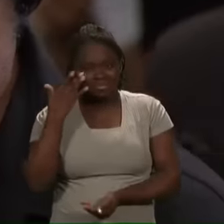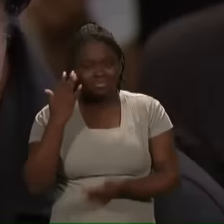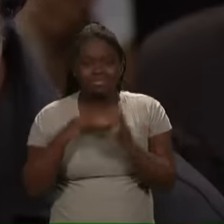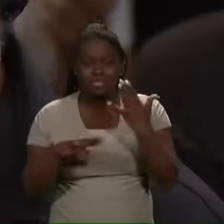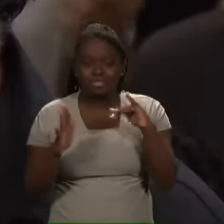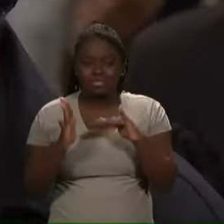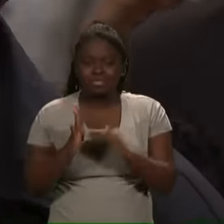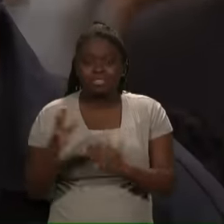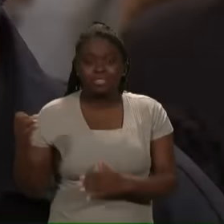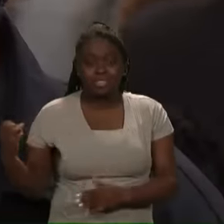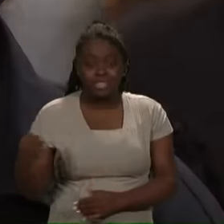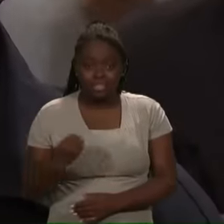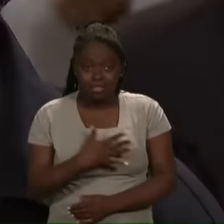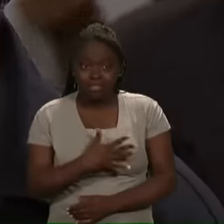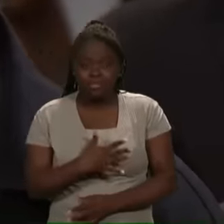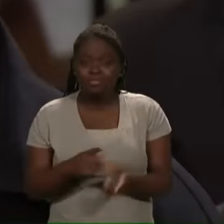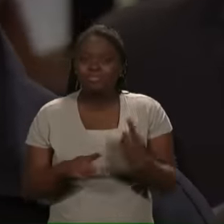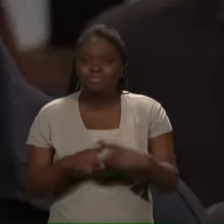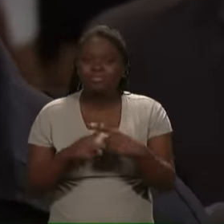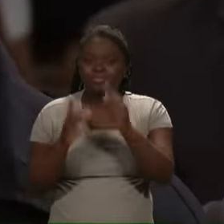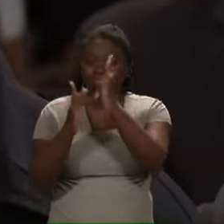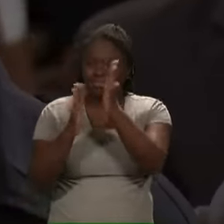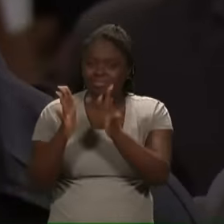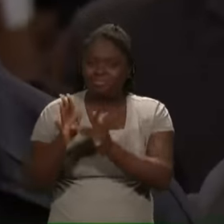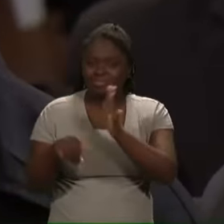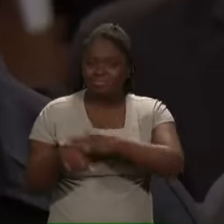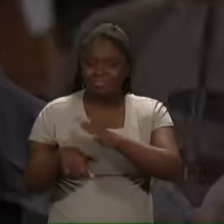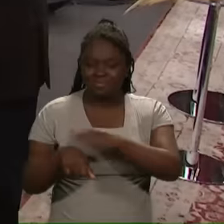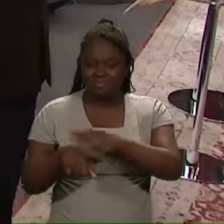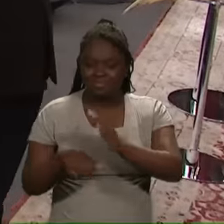novo, porque é isso que Jesus faz.